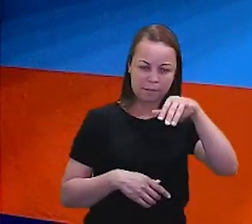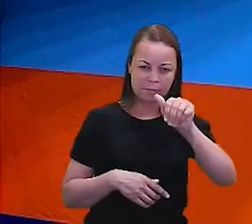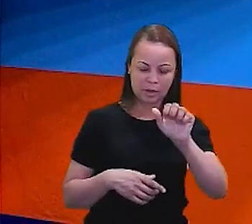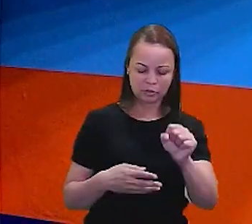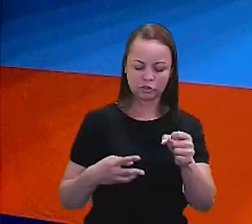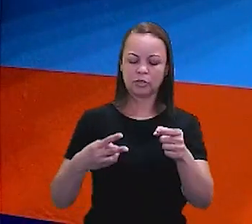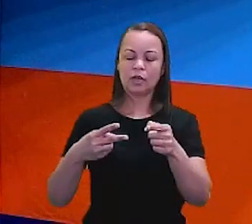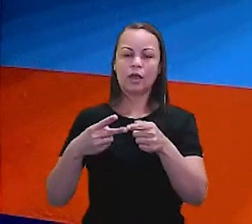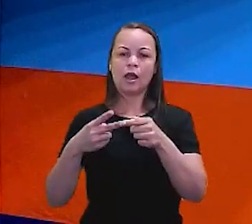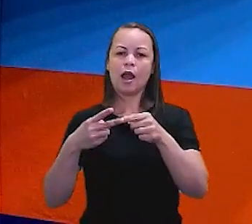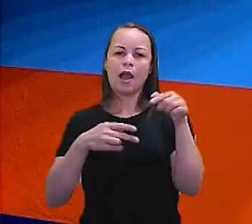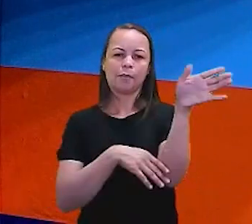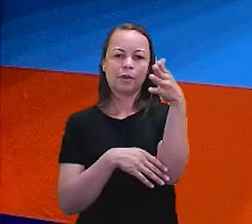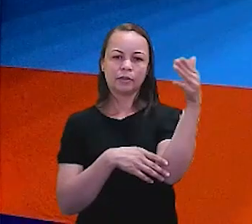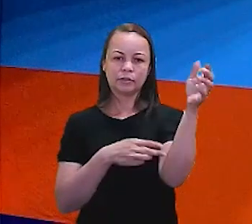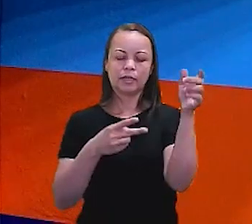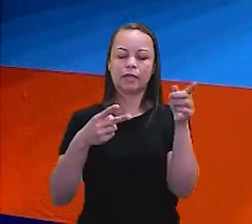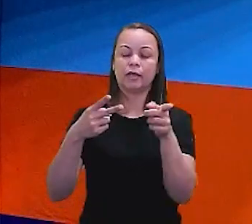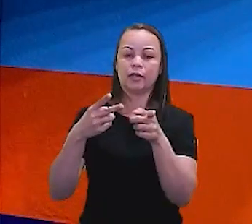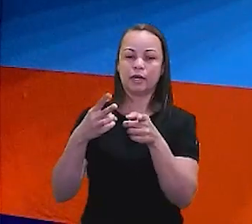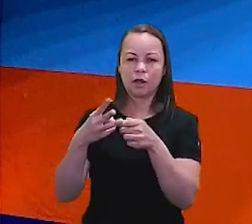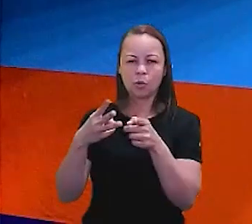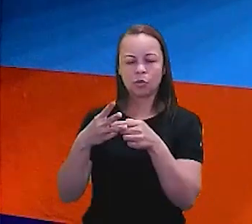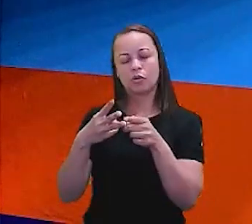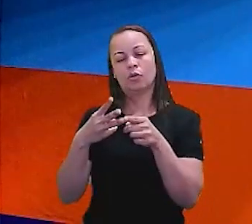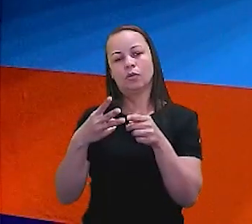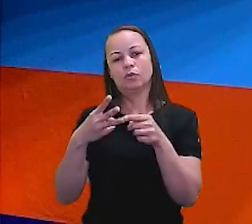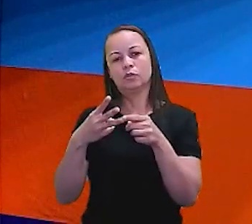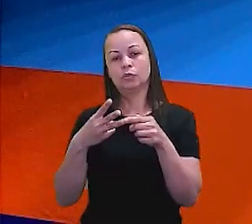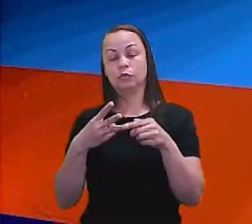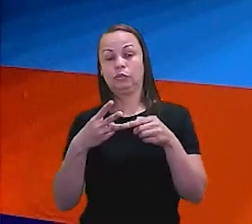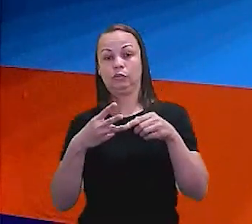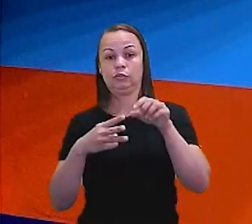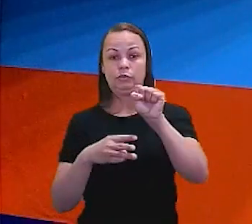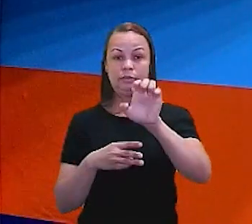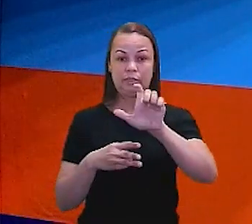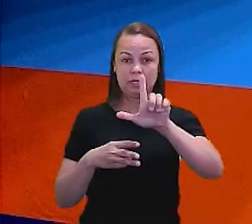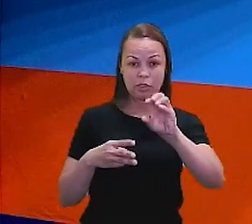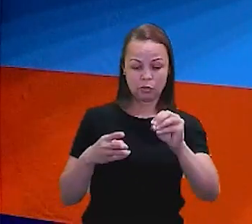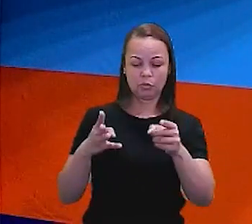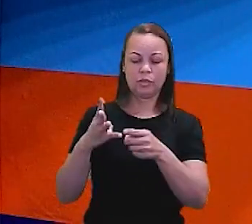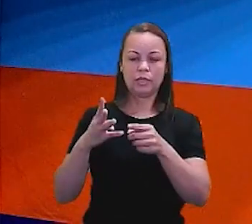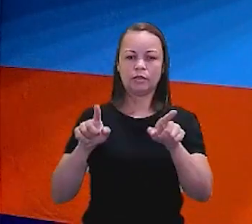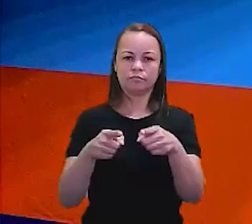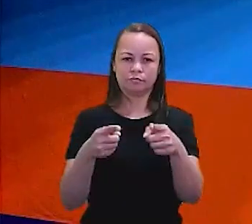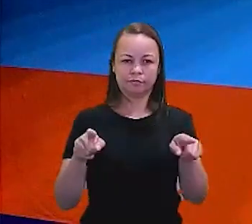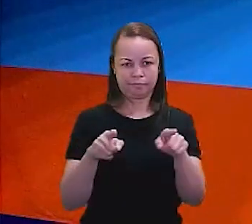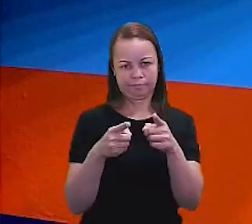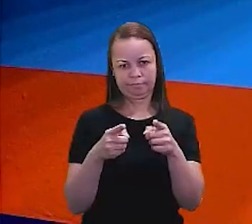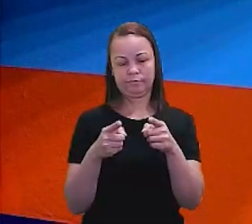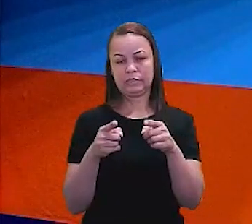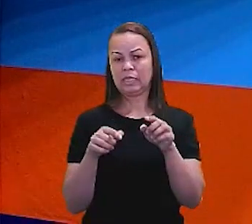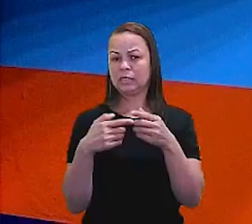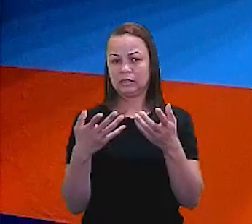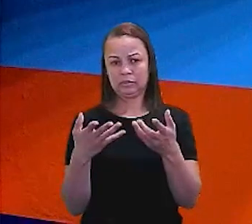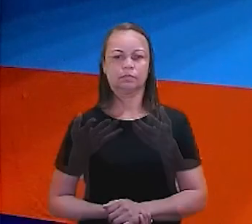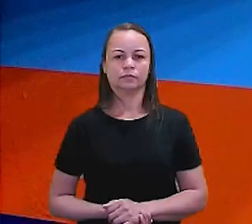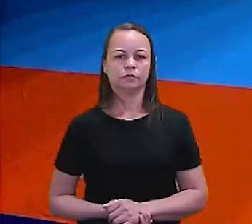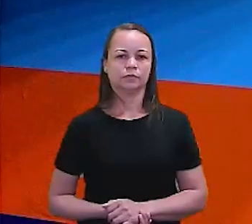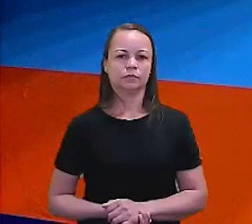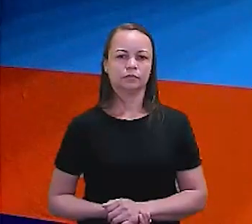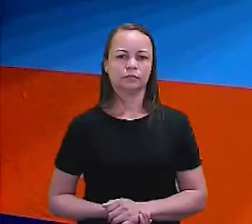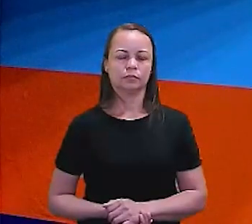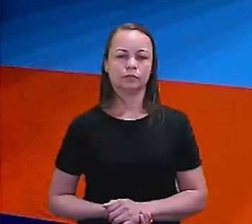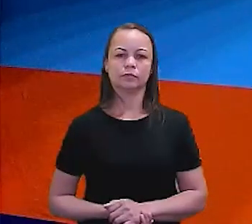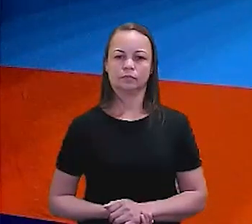o selo e o hino nacional, né? Dentre esses, só o hino nacional, que não é a gravura, mas uma música, que